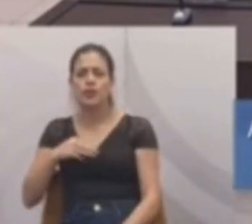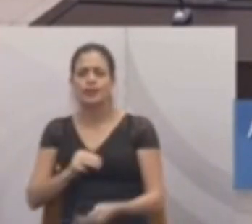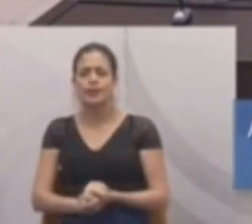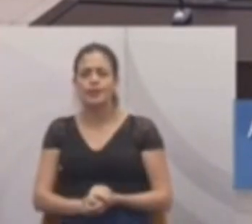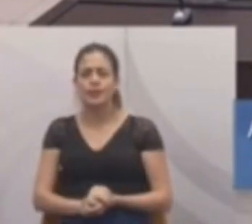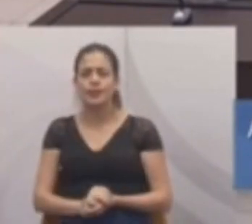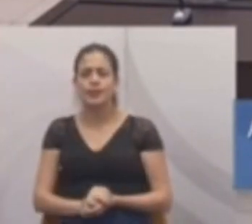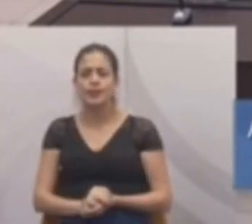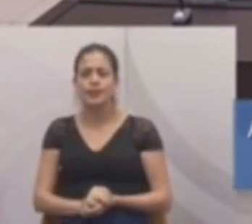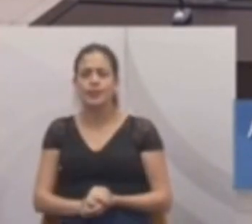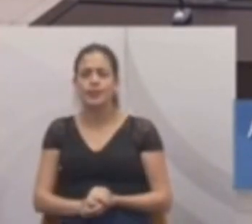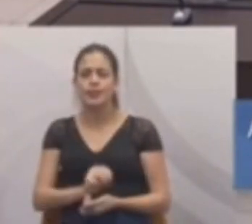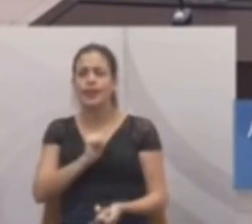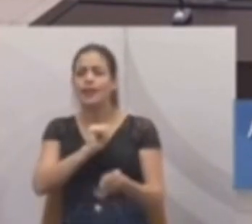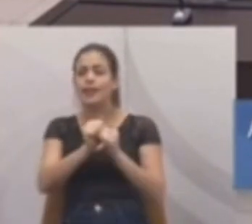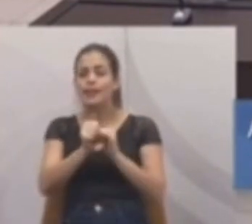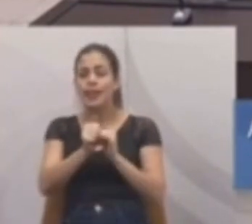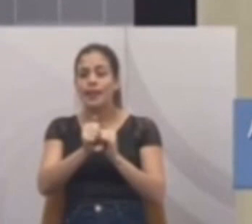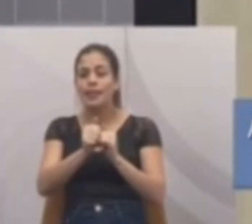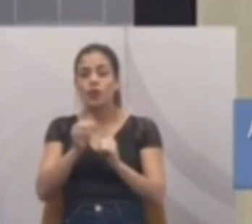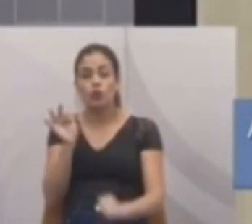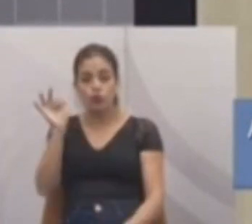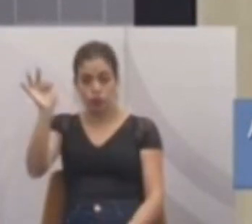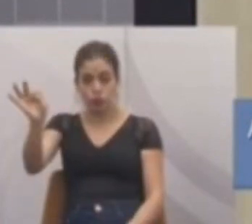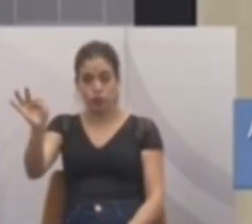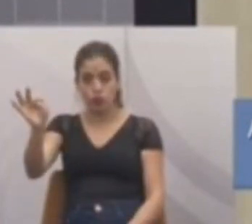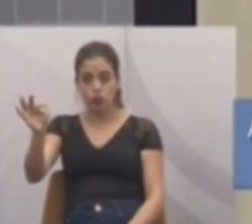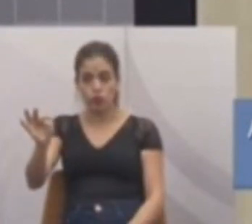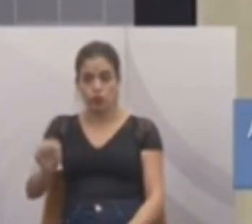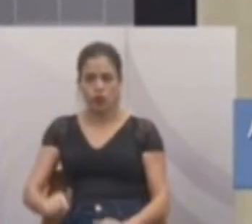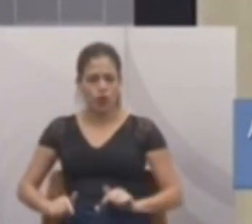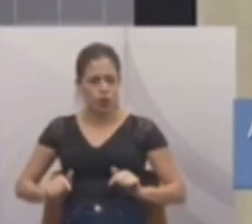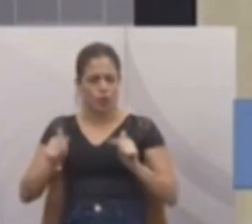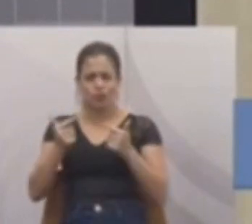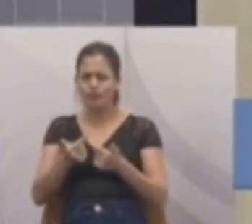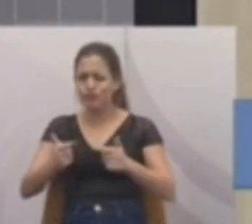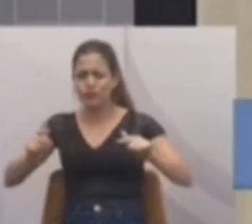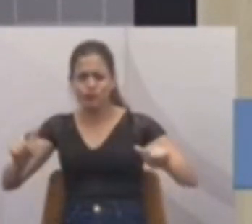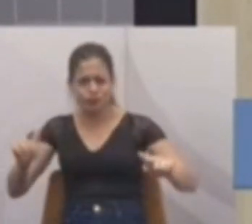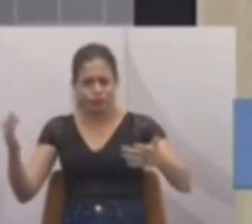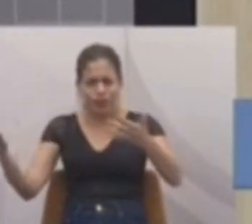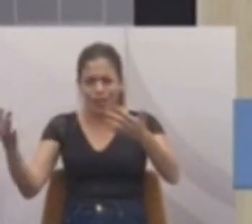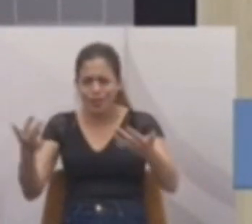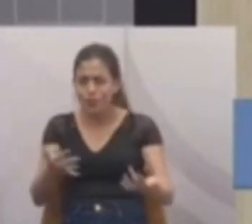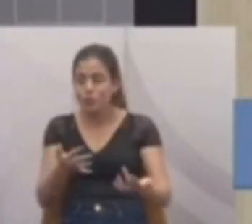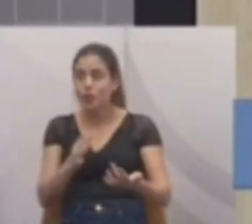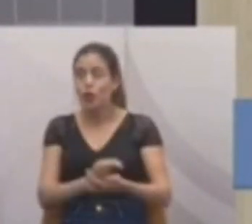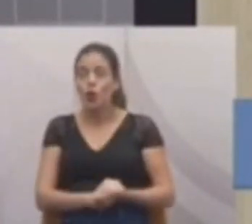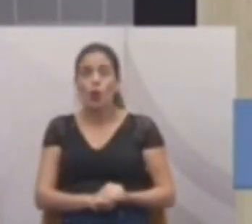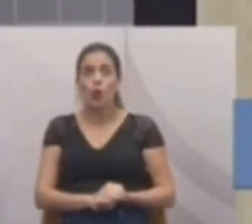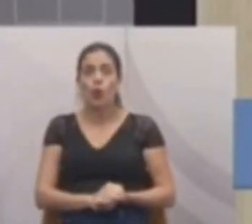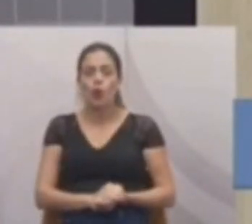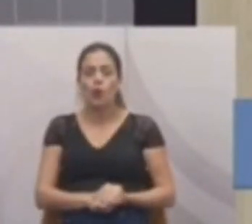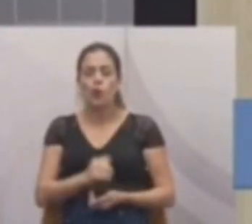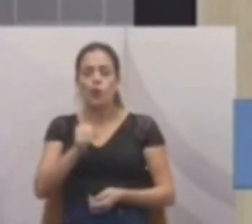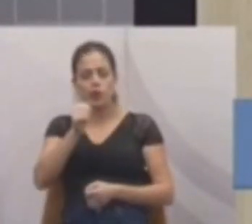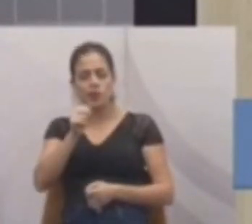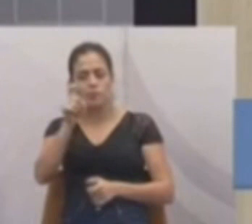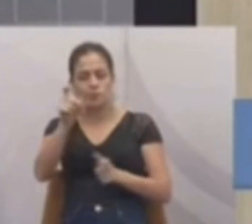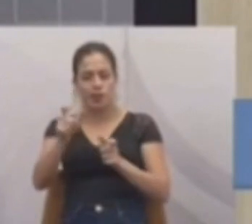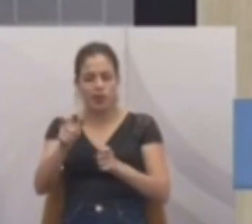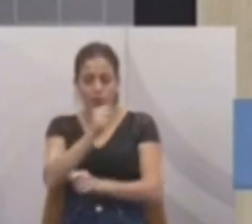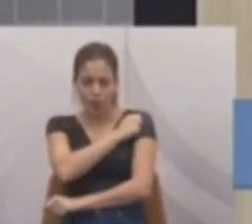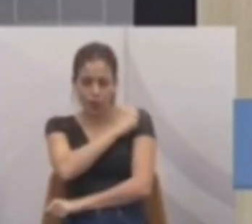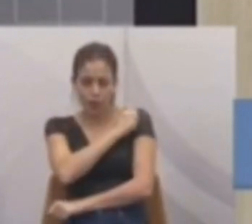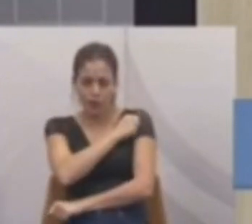de Atleta do Futuro. Então, foi um sucesso, os alunos adoraram. E agradecer o Dude por esse momento, que foi